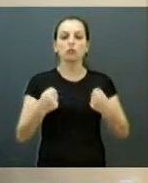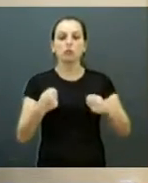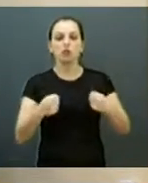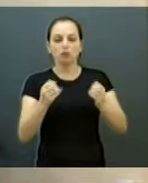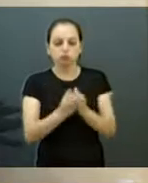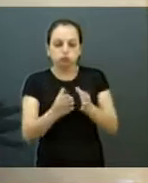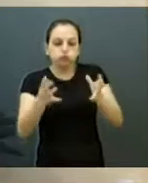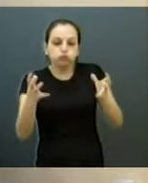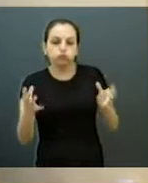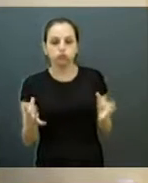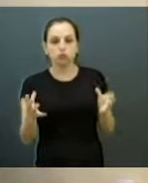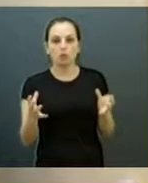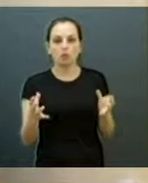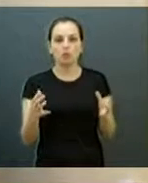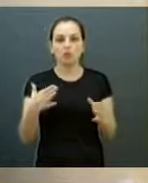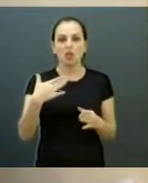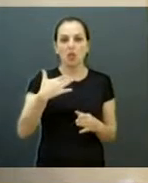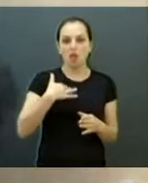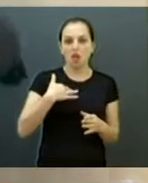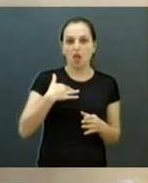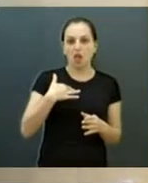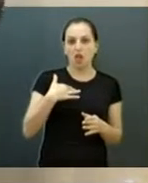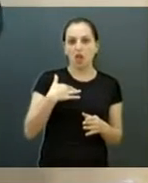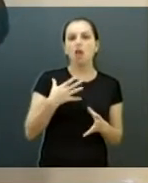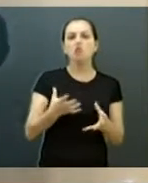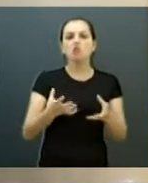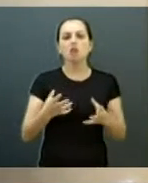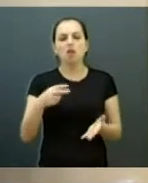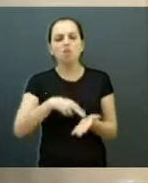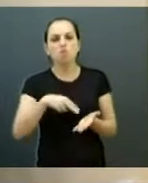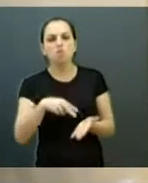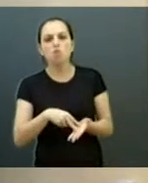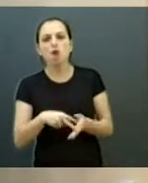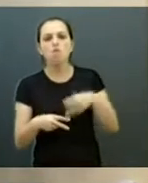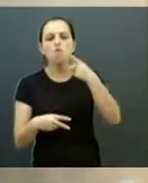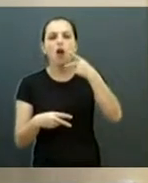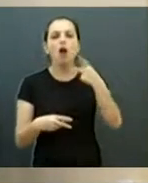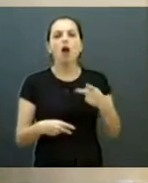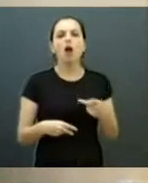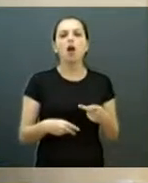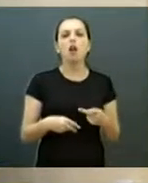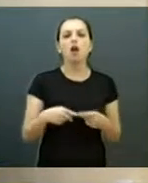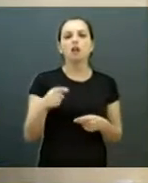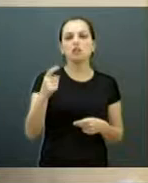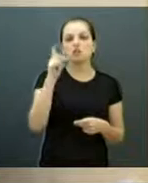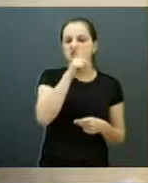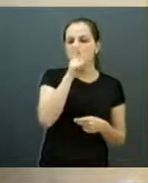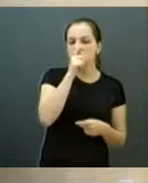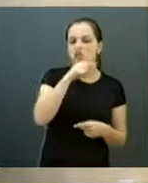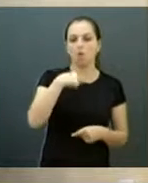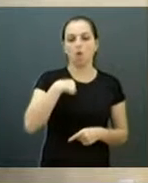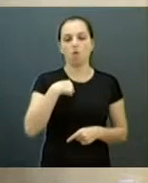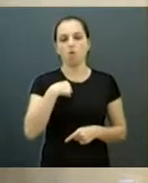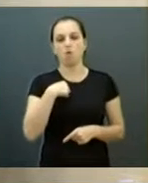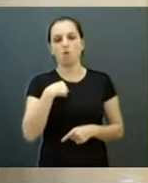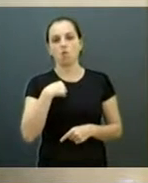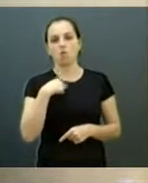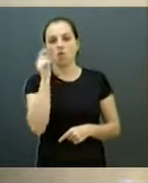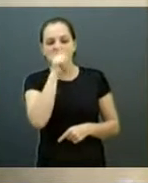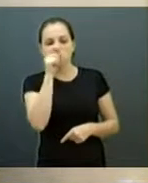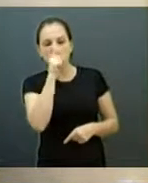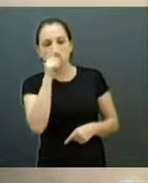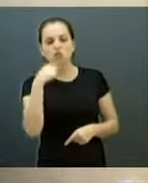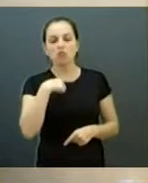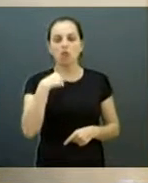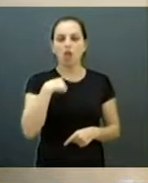corpo eu não devo nada eu queria que o vereador subir aqui e falar que eu estava mentindo que não estava falando